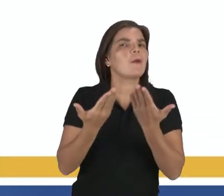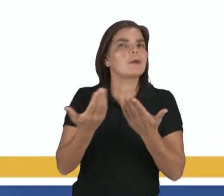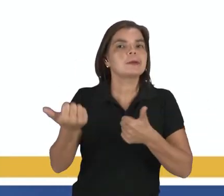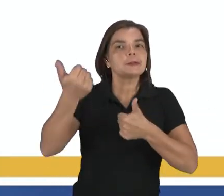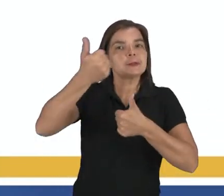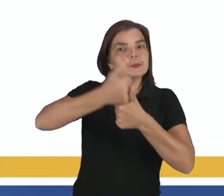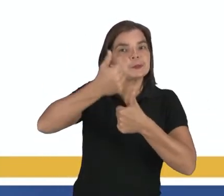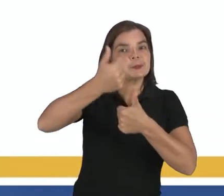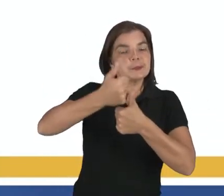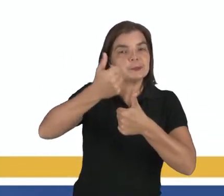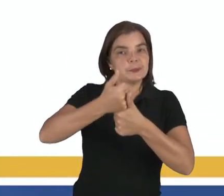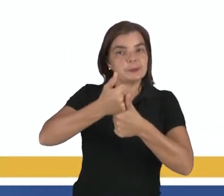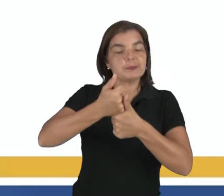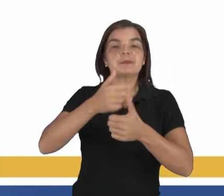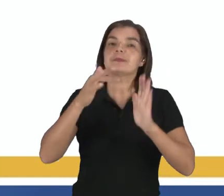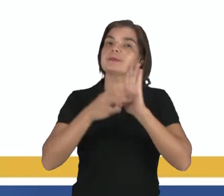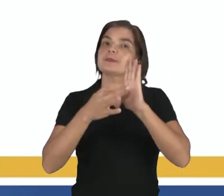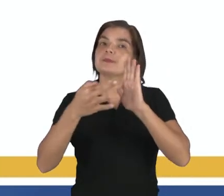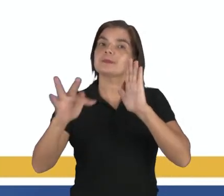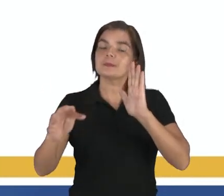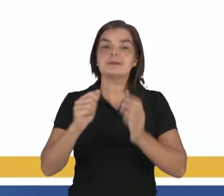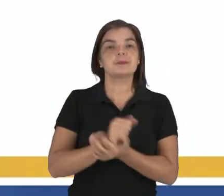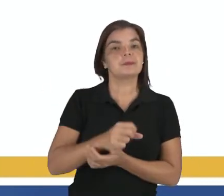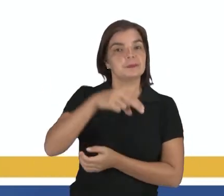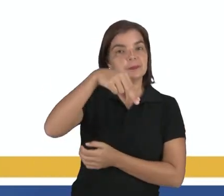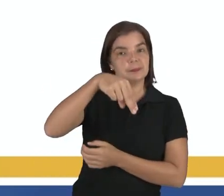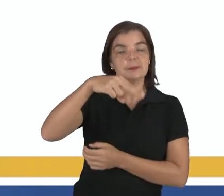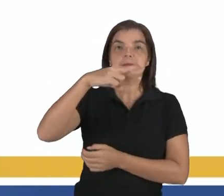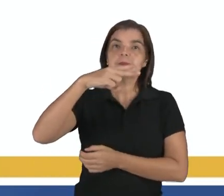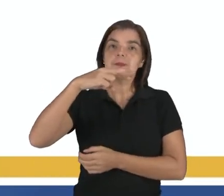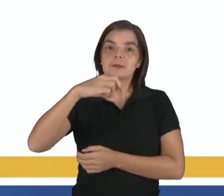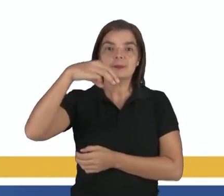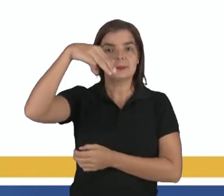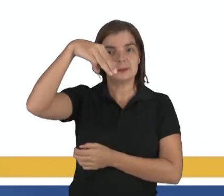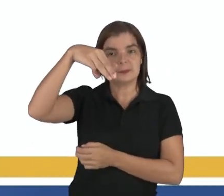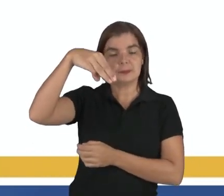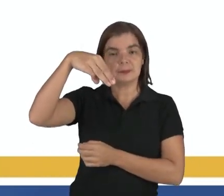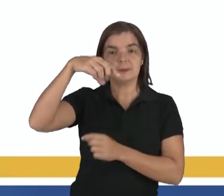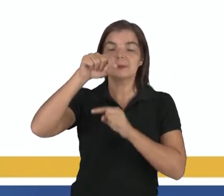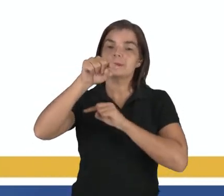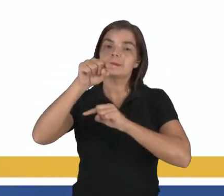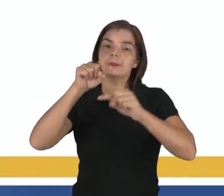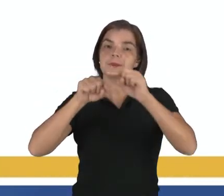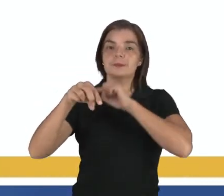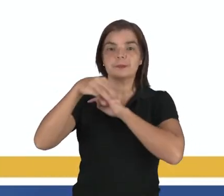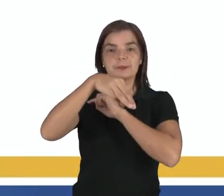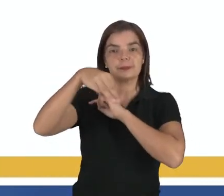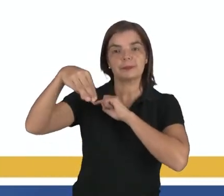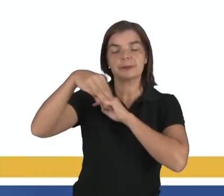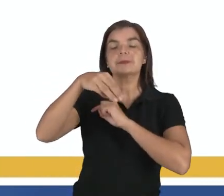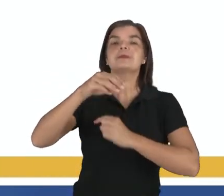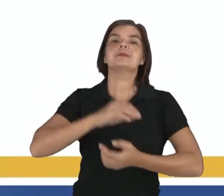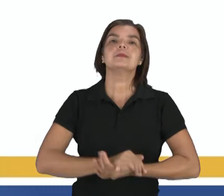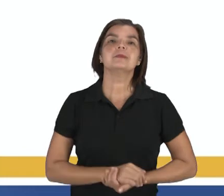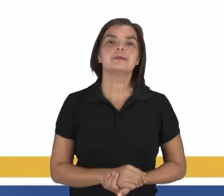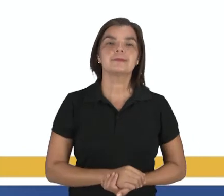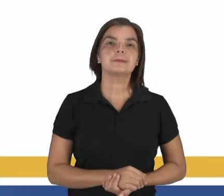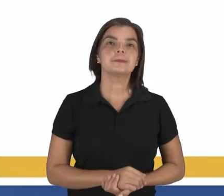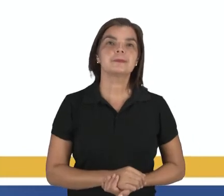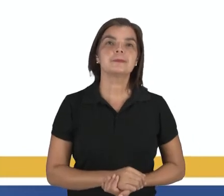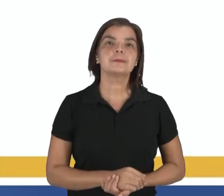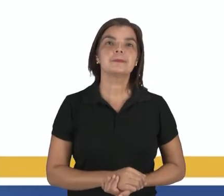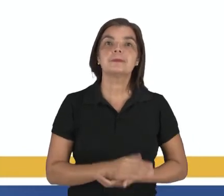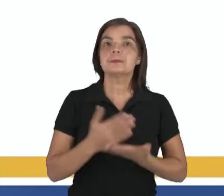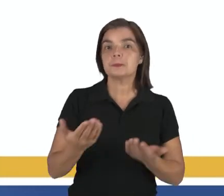fazer? Substituir na fórmula. Qual é a fórmula? N é igual a massa em gramas dividido pela massa